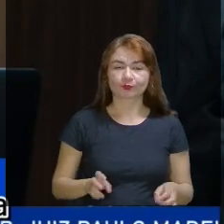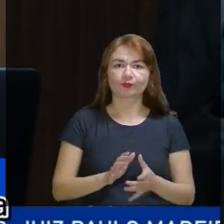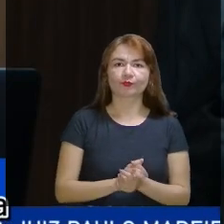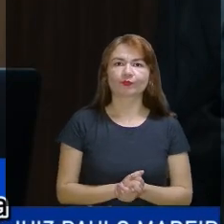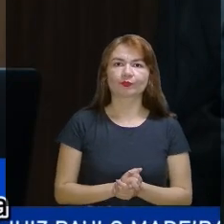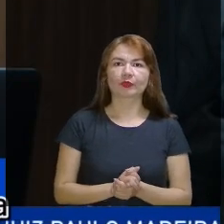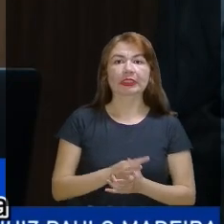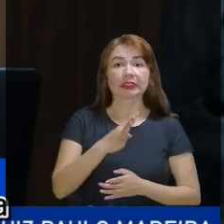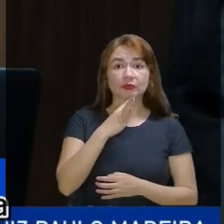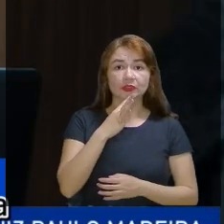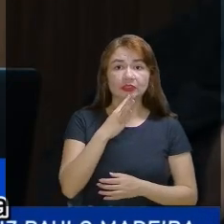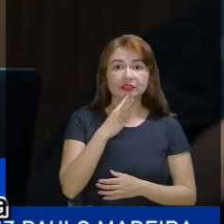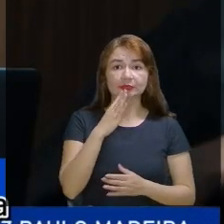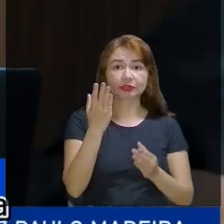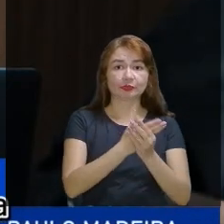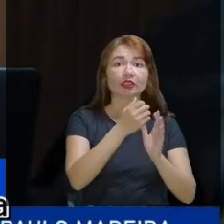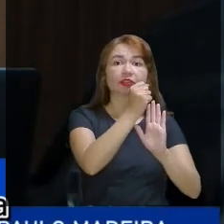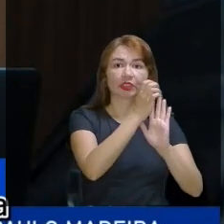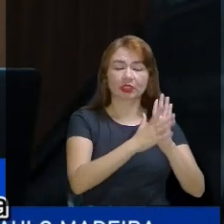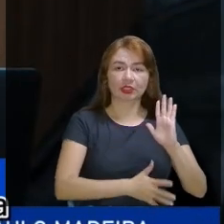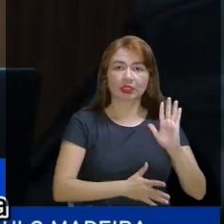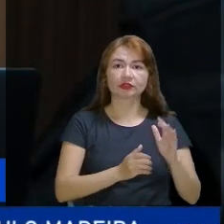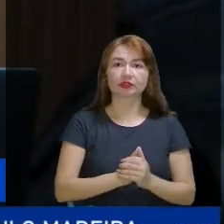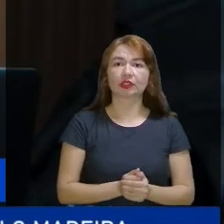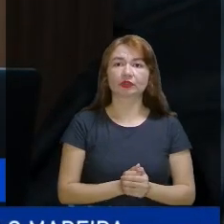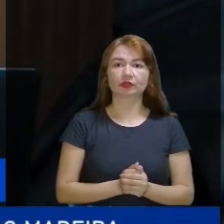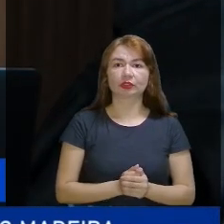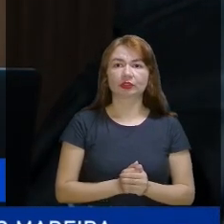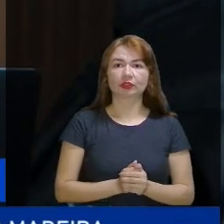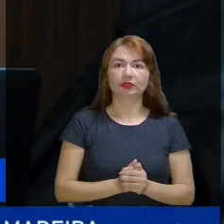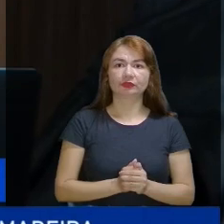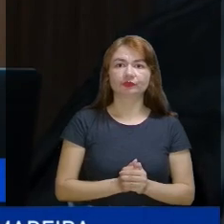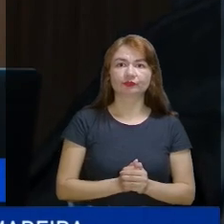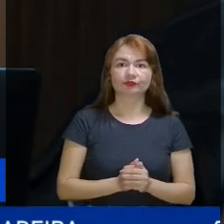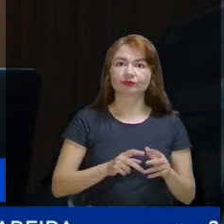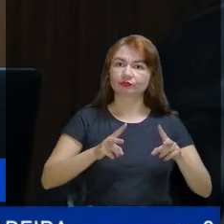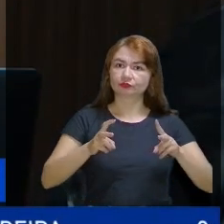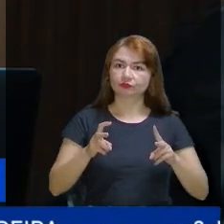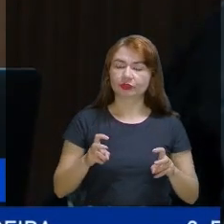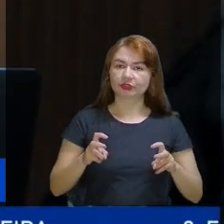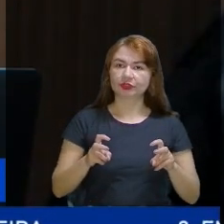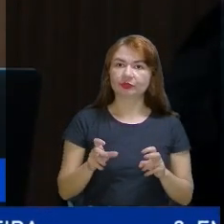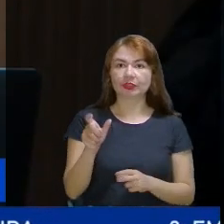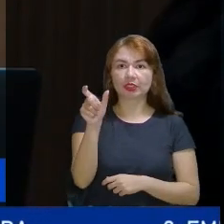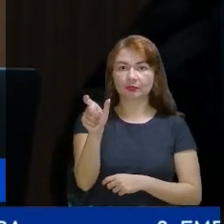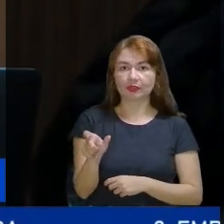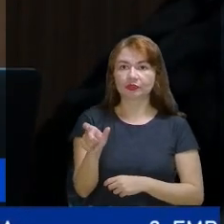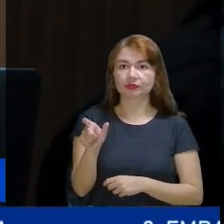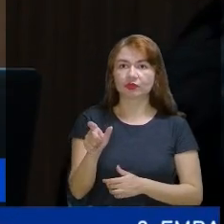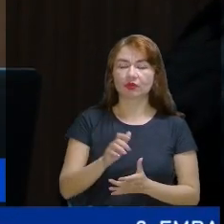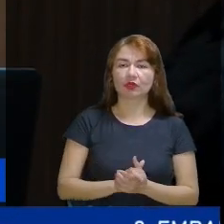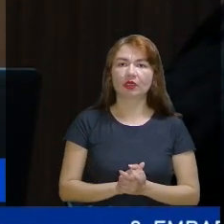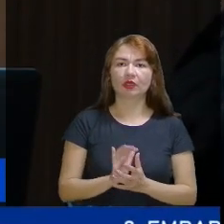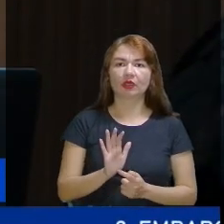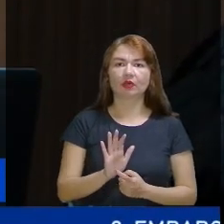o conhecimento dos embargos de declaração, mostra suficiente que o recorrente apontar, ao menos em